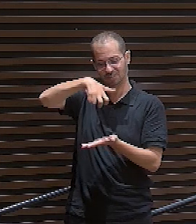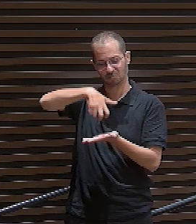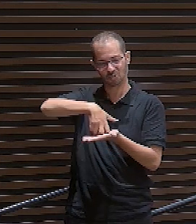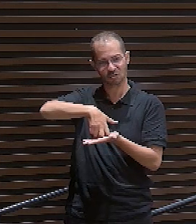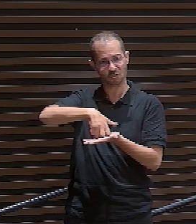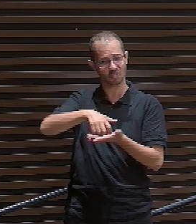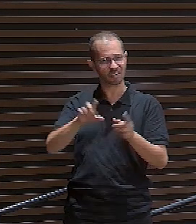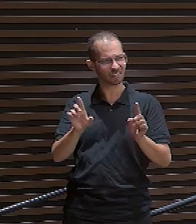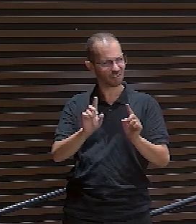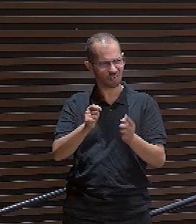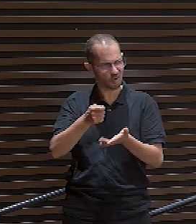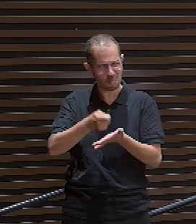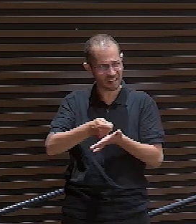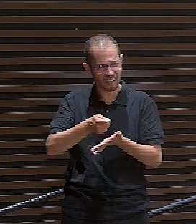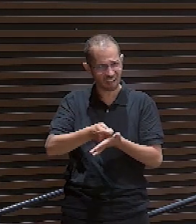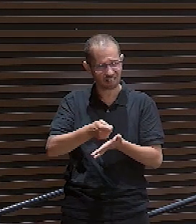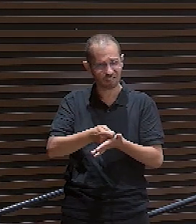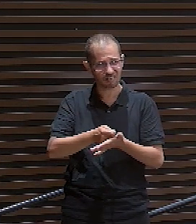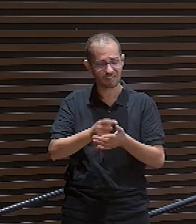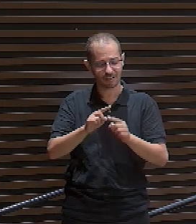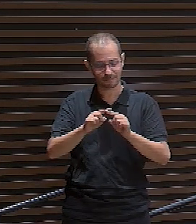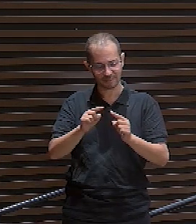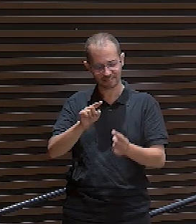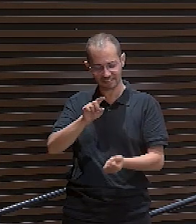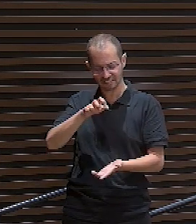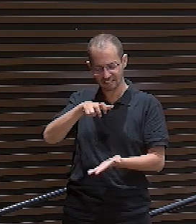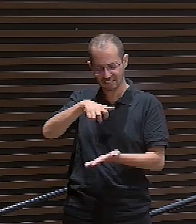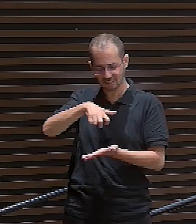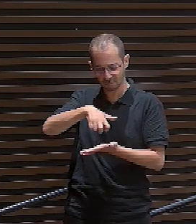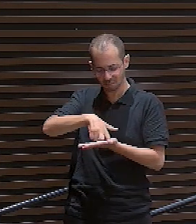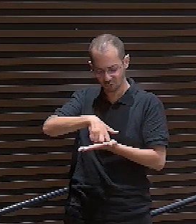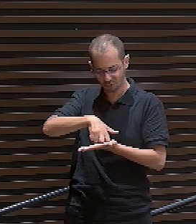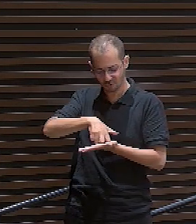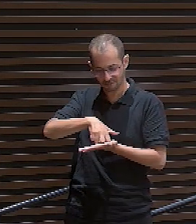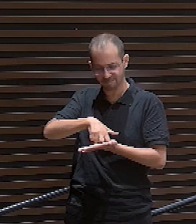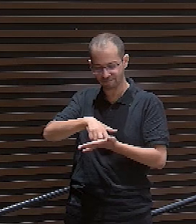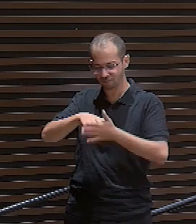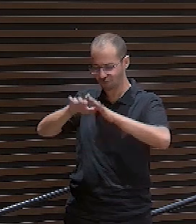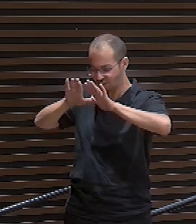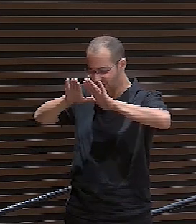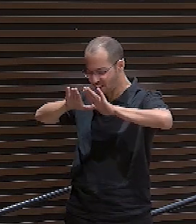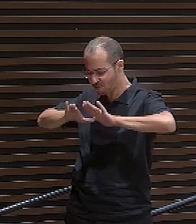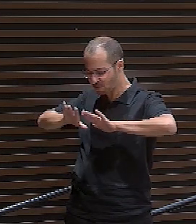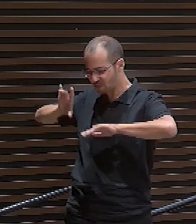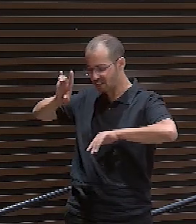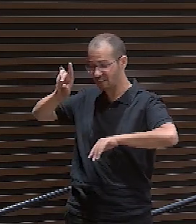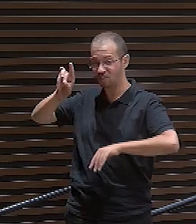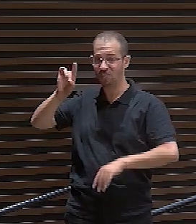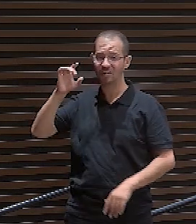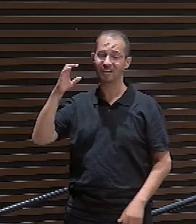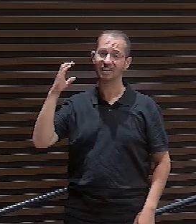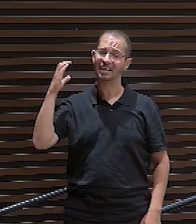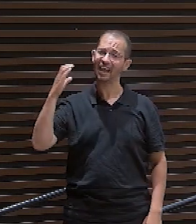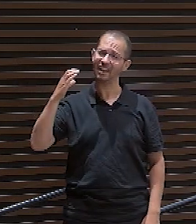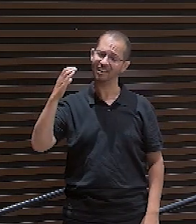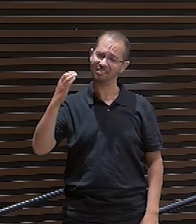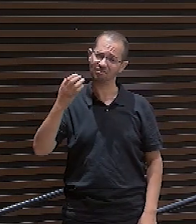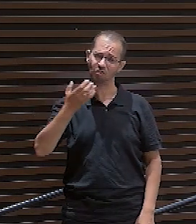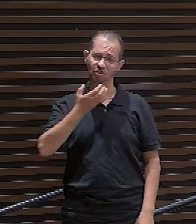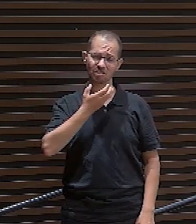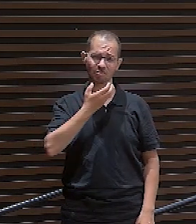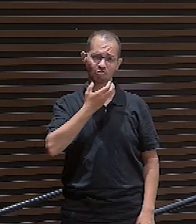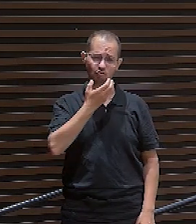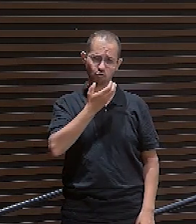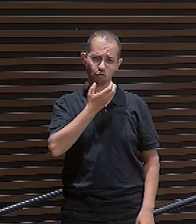obrigação, mas com entrega e sincera devoção. Caim trouxe o fruto,